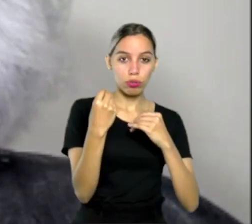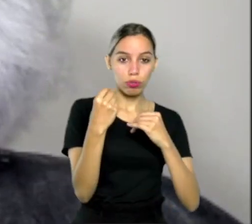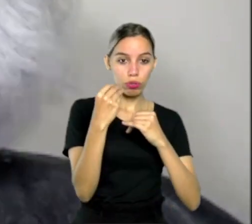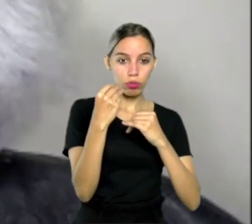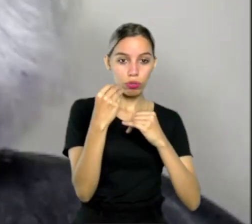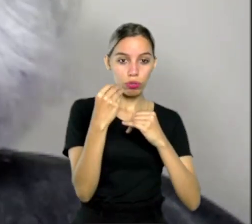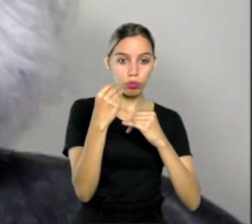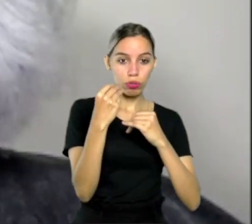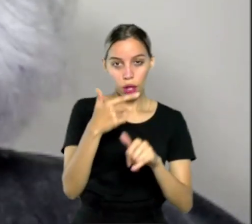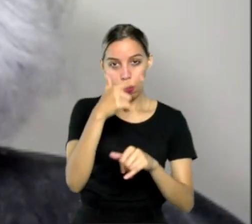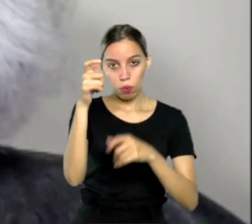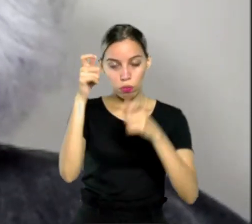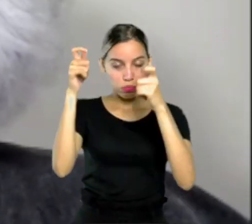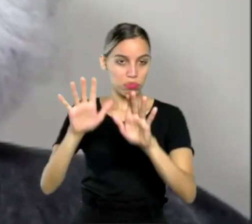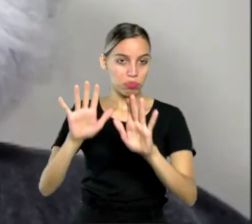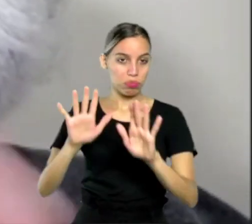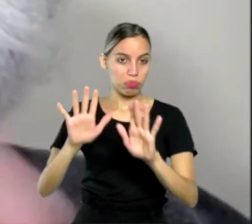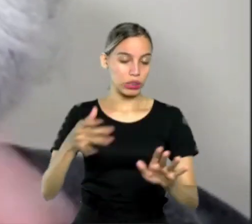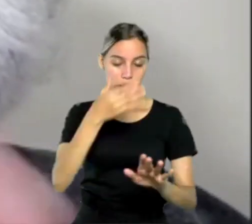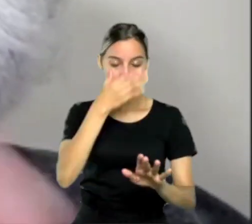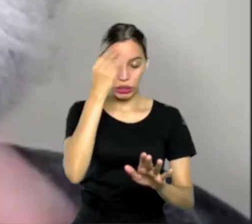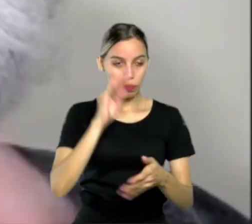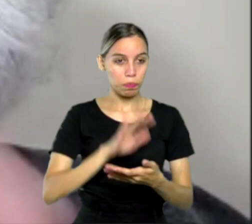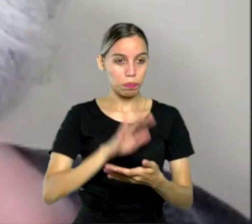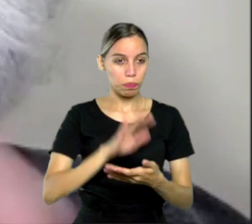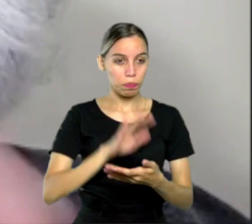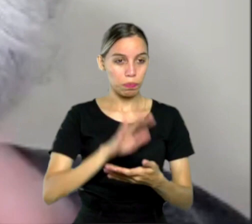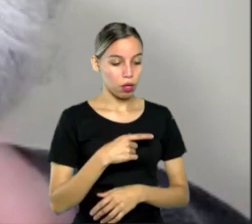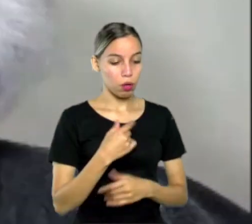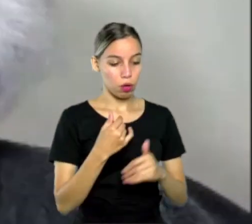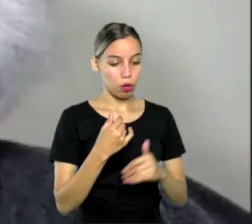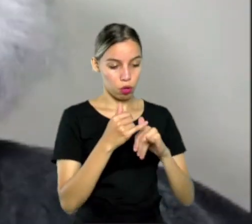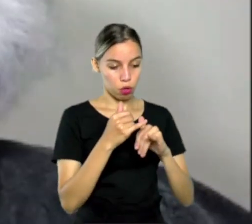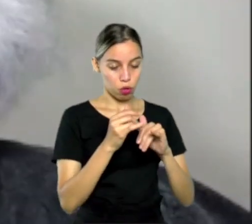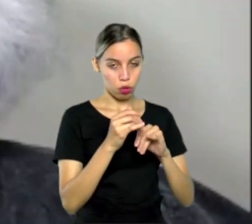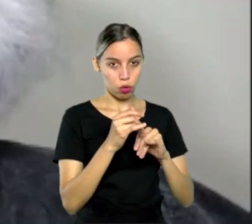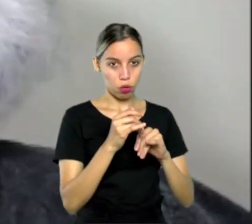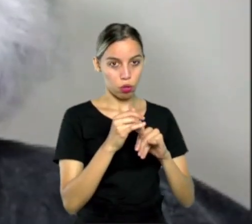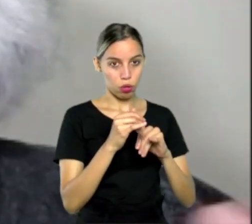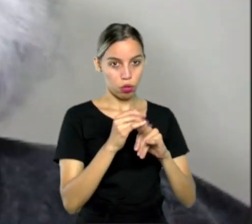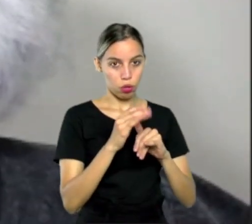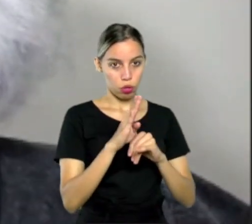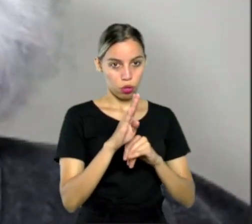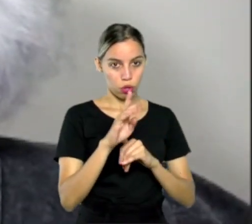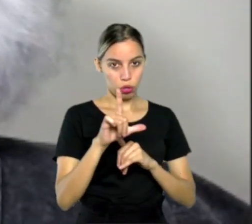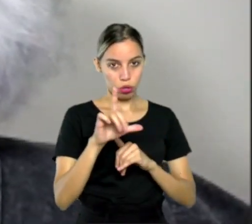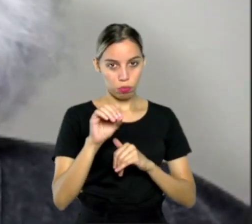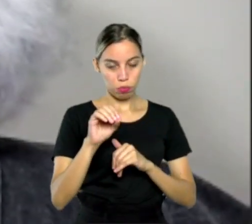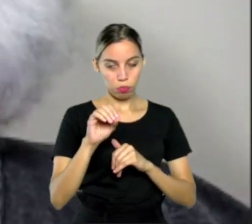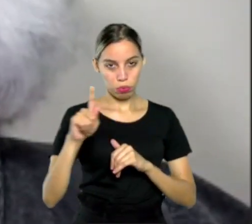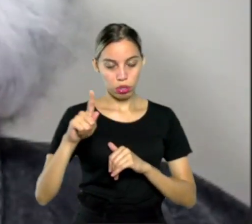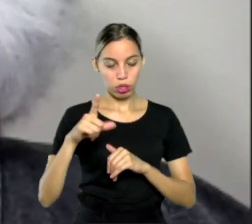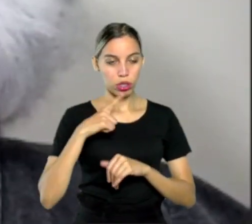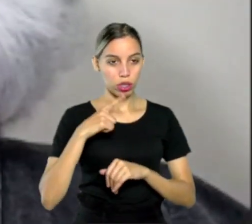o blog chama Tanto Mar, e ele tem uma abertura, né? A mão